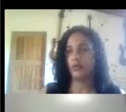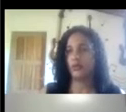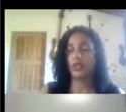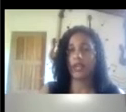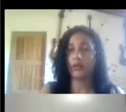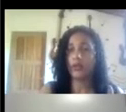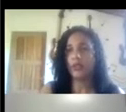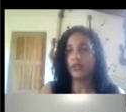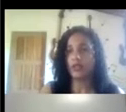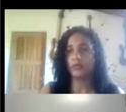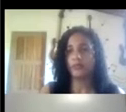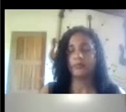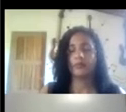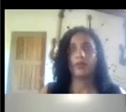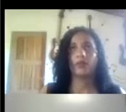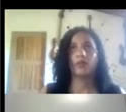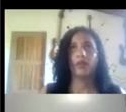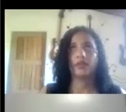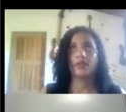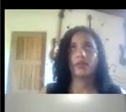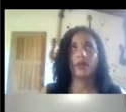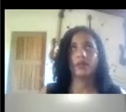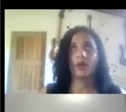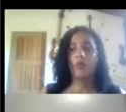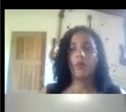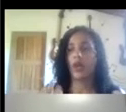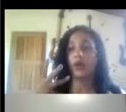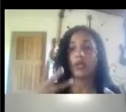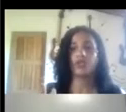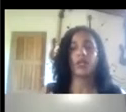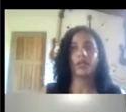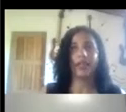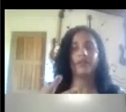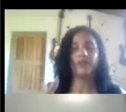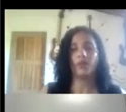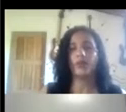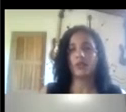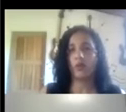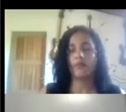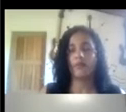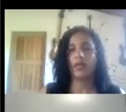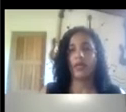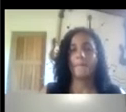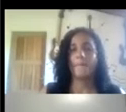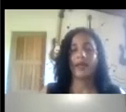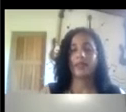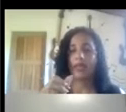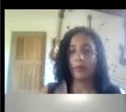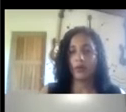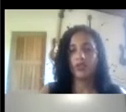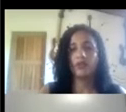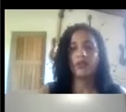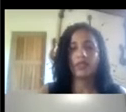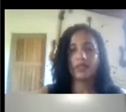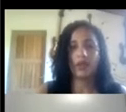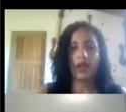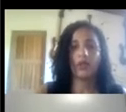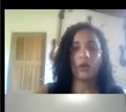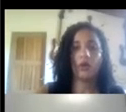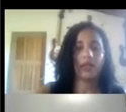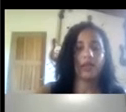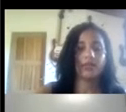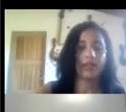limite, quando já está no limite da situação, ou porque alguém está levando a pessoa. Mas é importante que